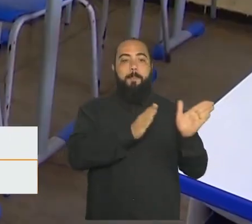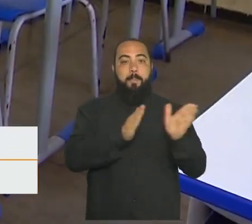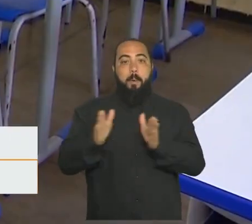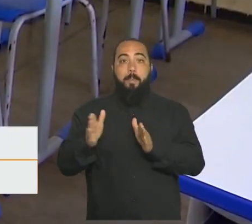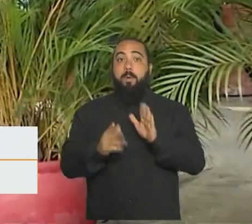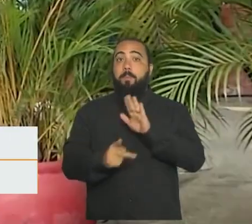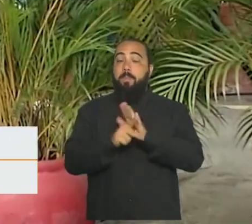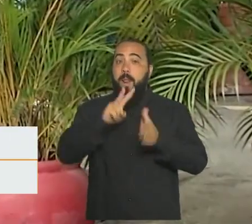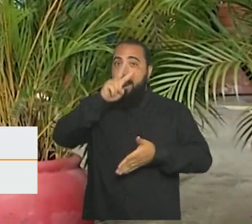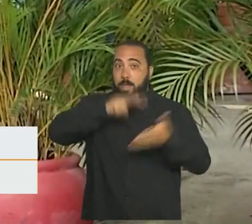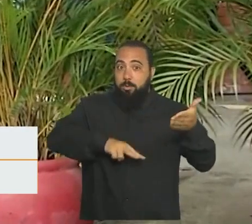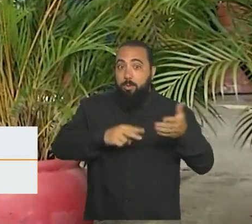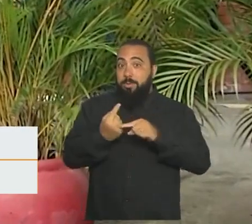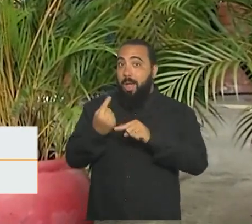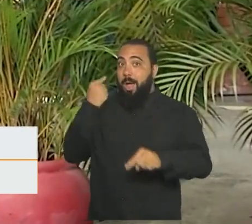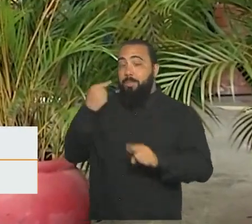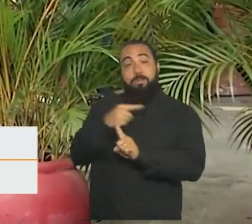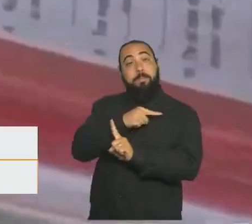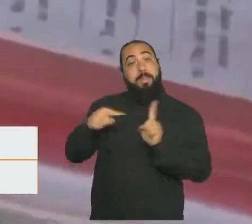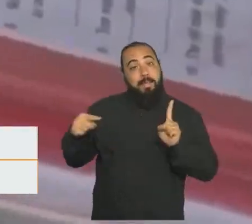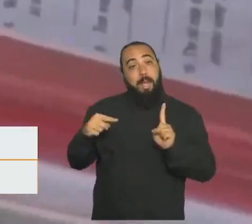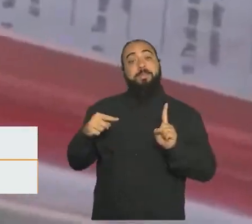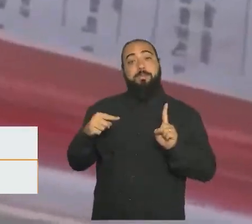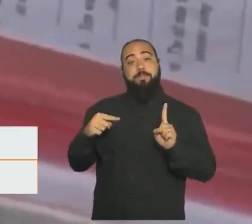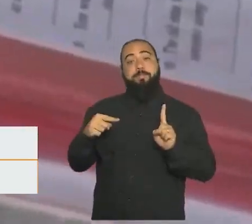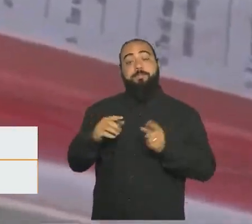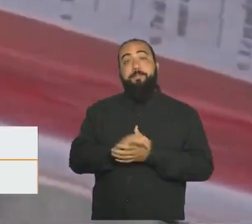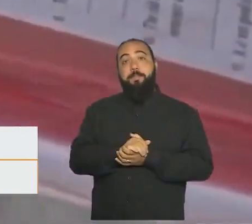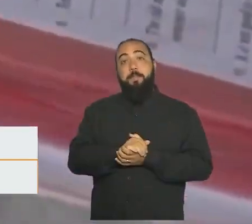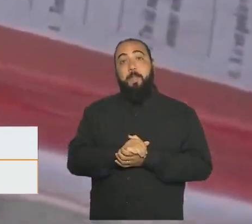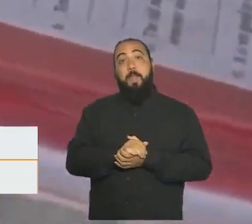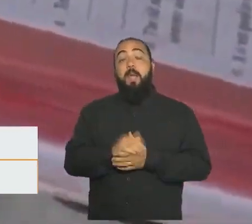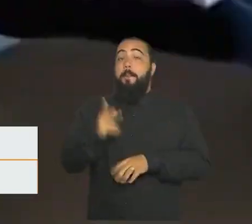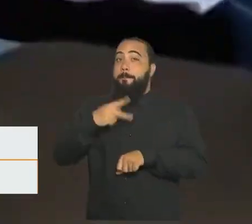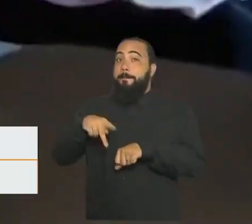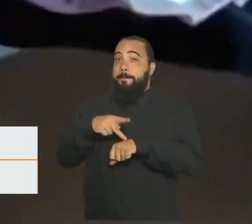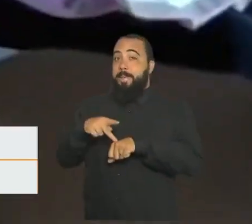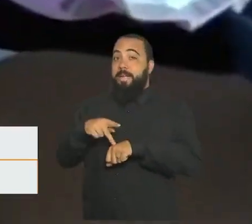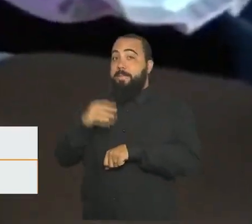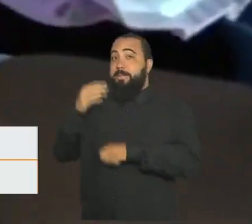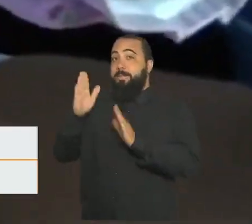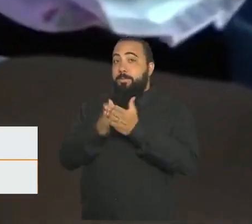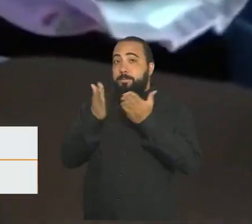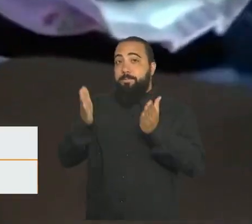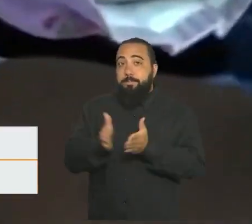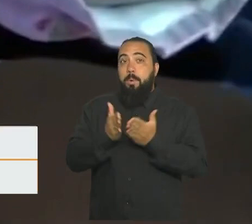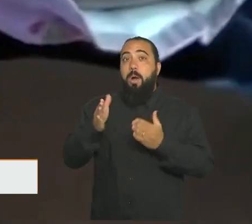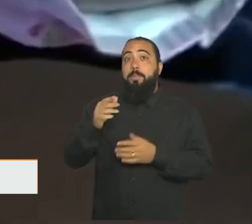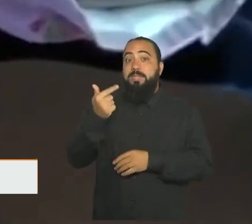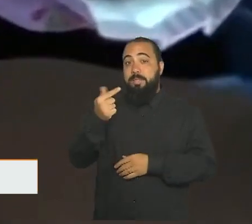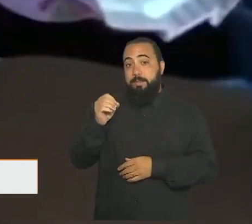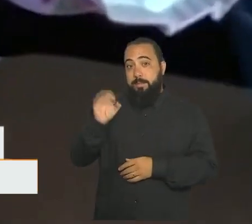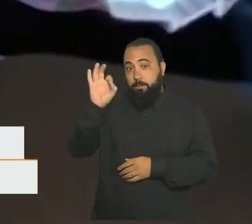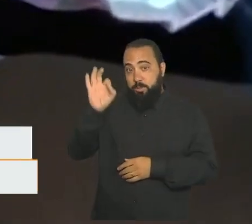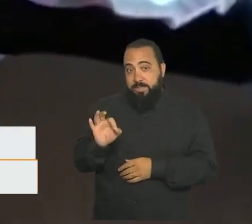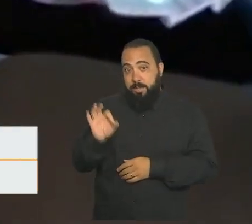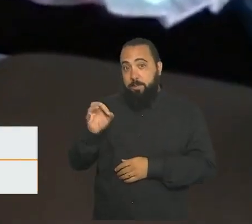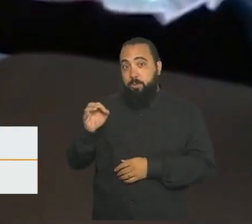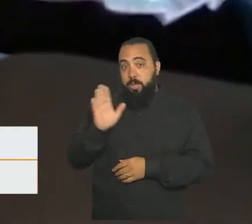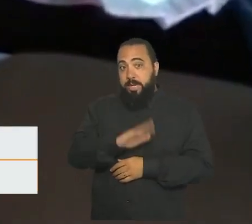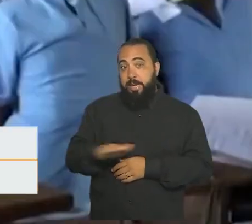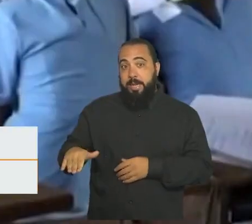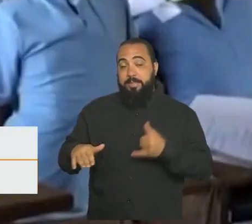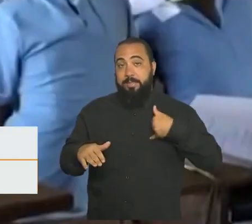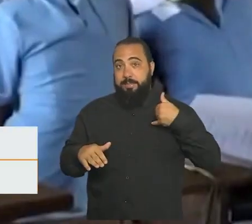problema atingia metade dos alunos. Em países de baixa renda, 70% das crianças de 10 anos não